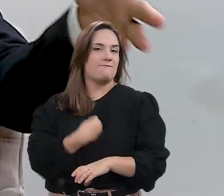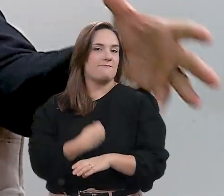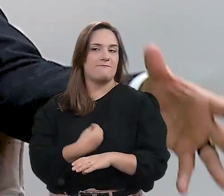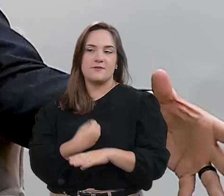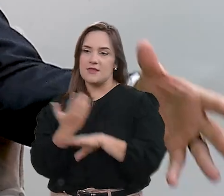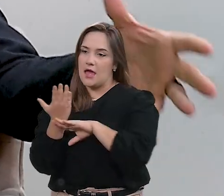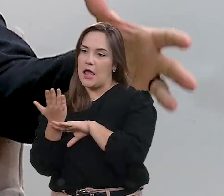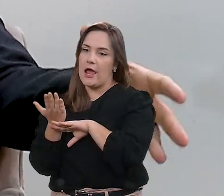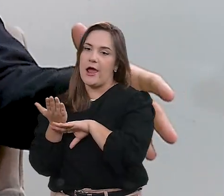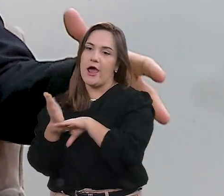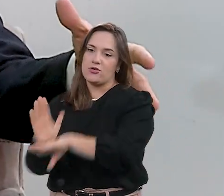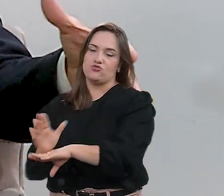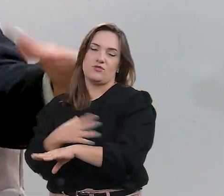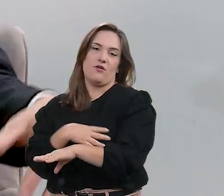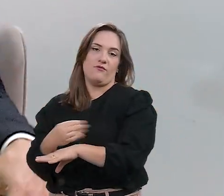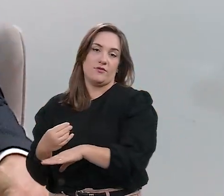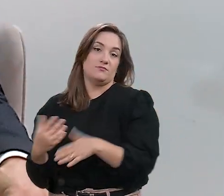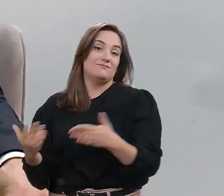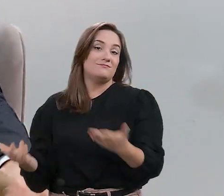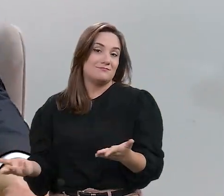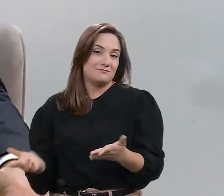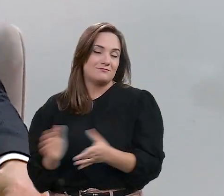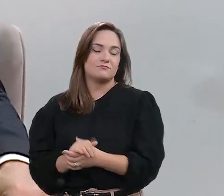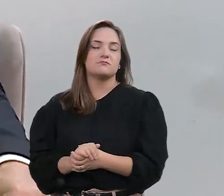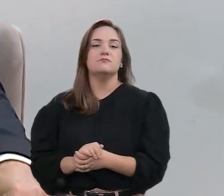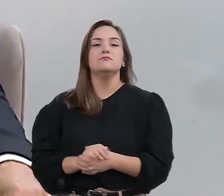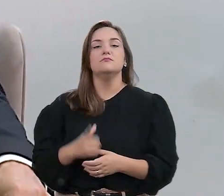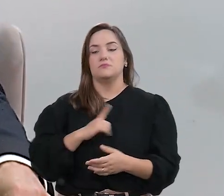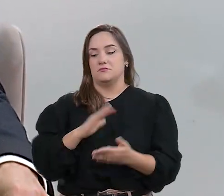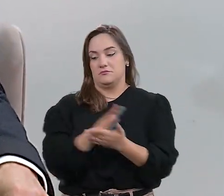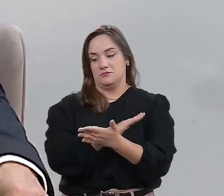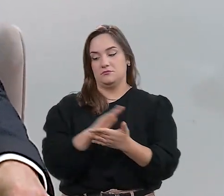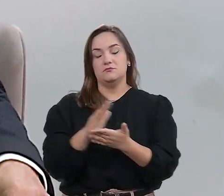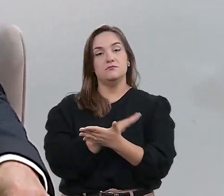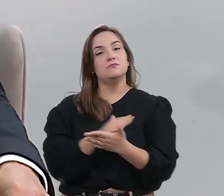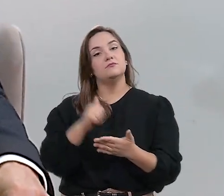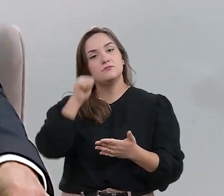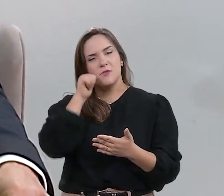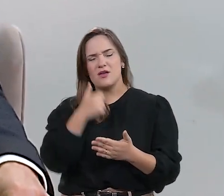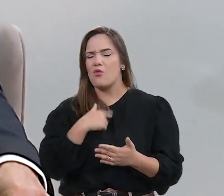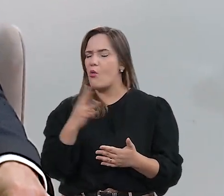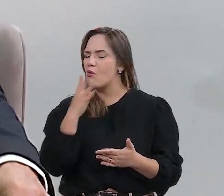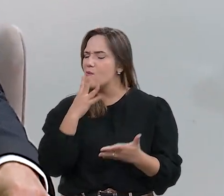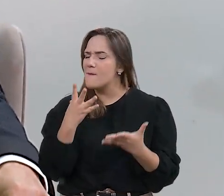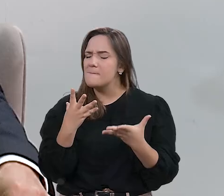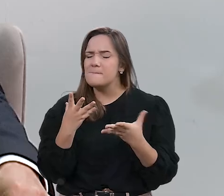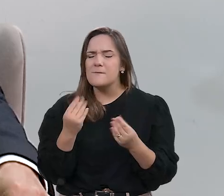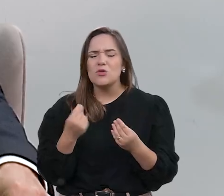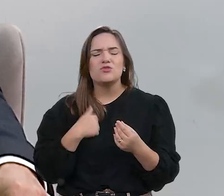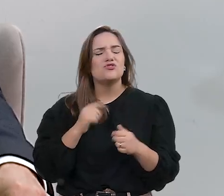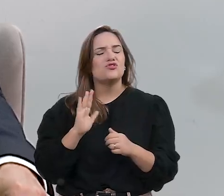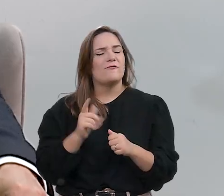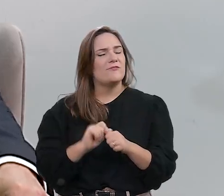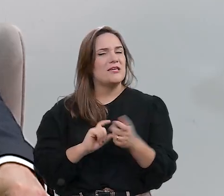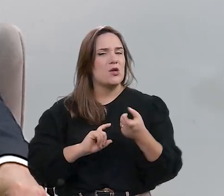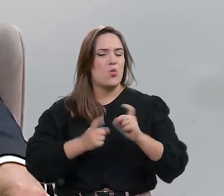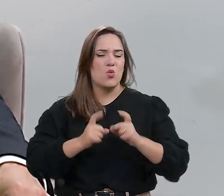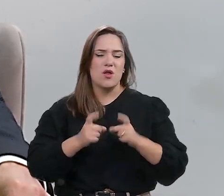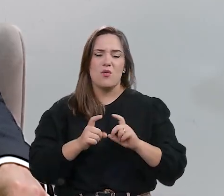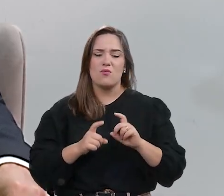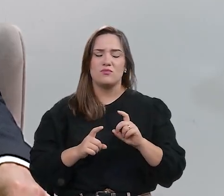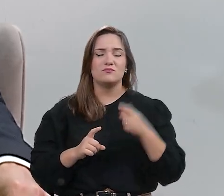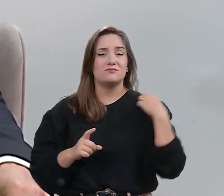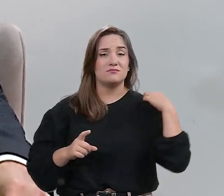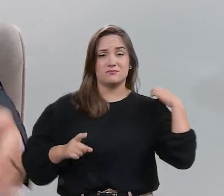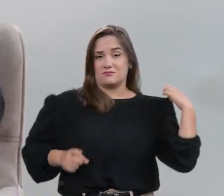para o cuidado dos seus filhos. Nós temos pessoas, mulheres, eu conheço muitas, né? Já fiz reuniões, que elas